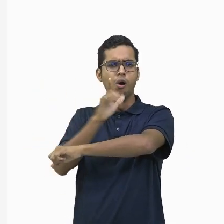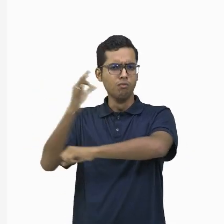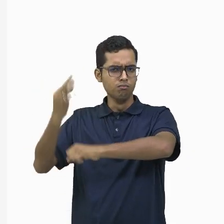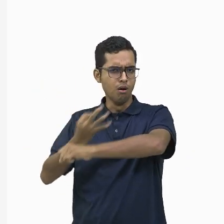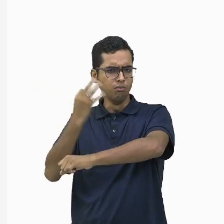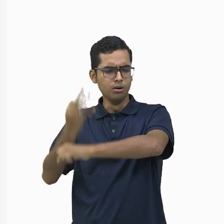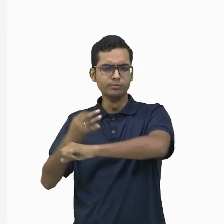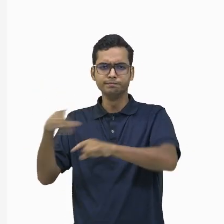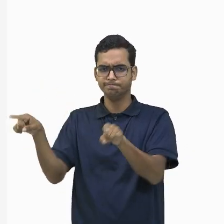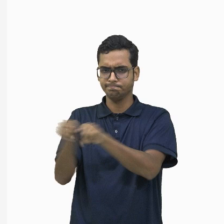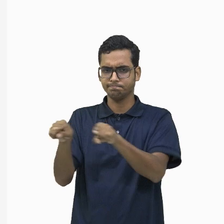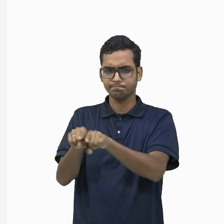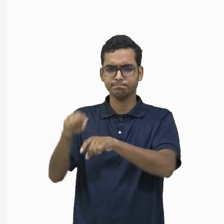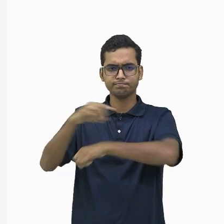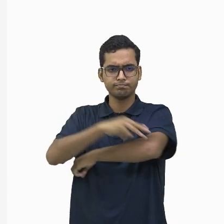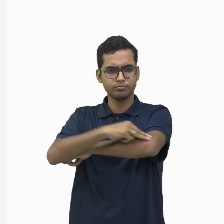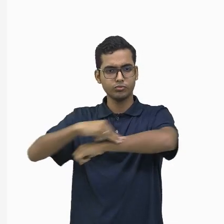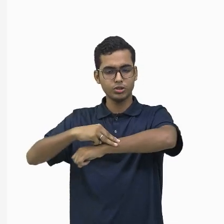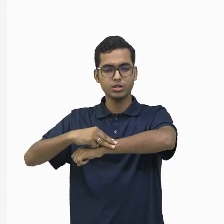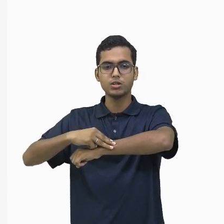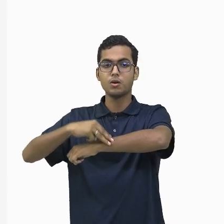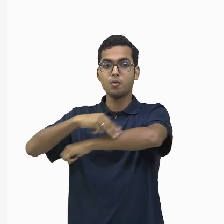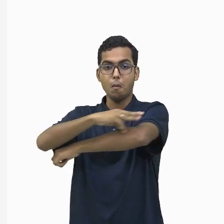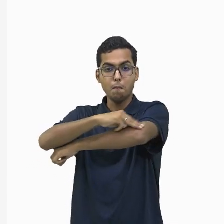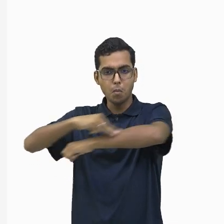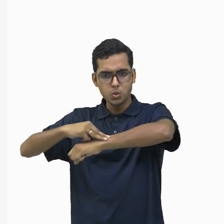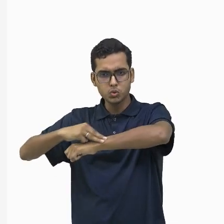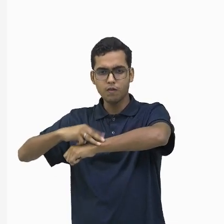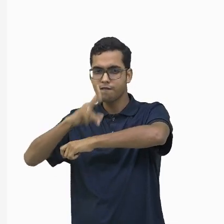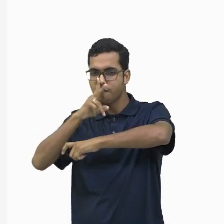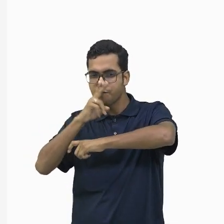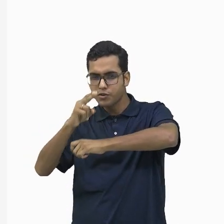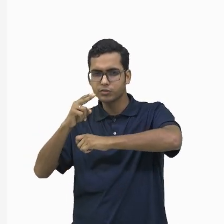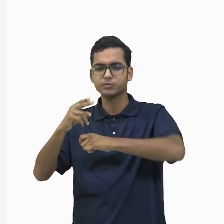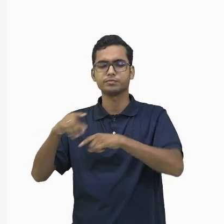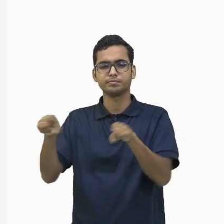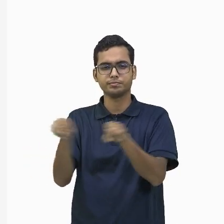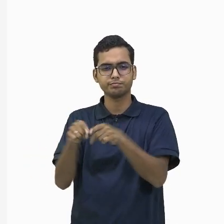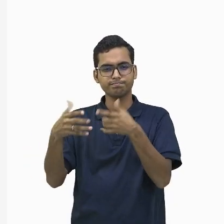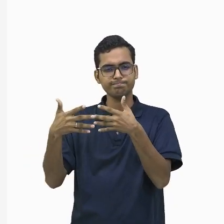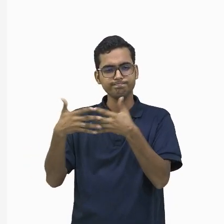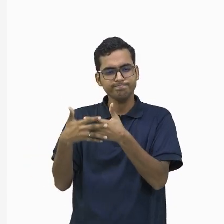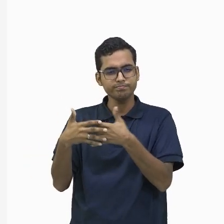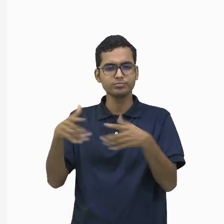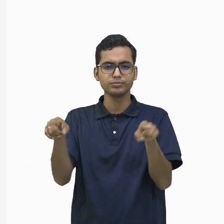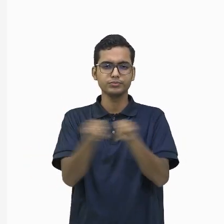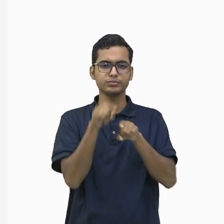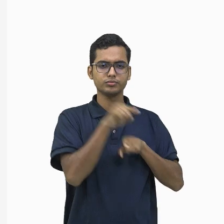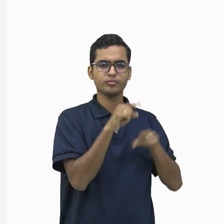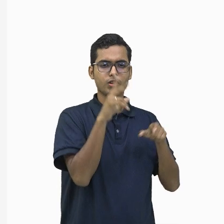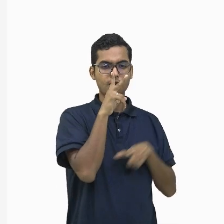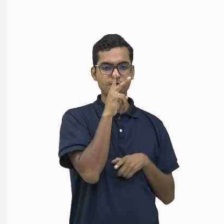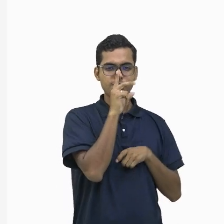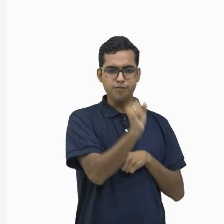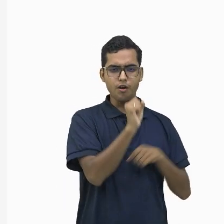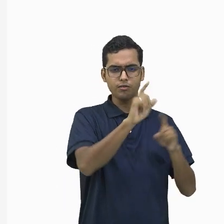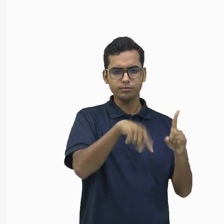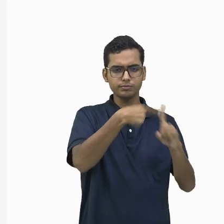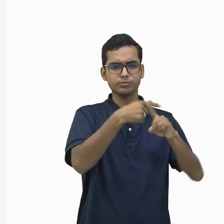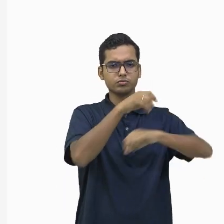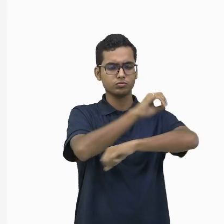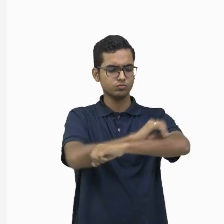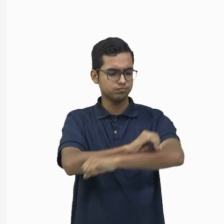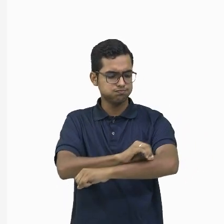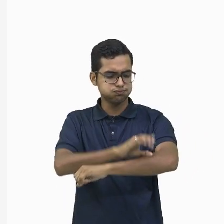fazer o quê? O aumento da nossa força, a hipertrofia e também a definição